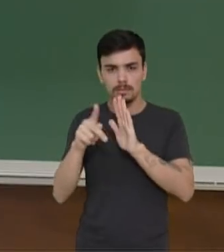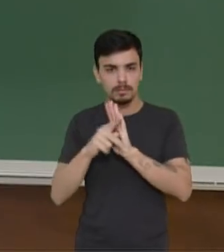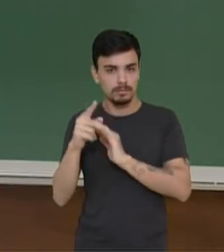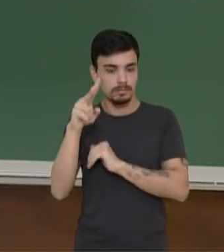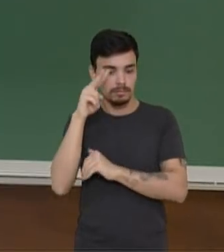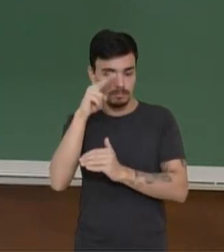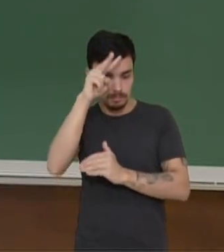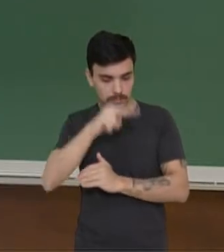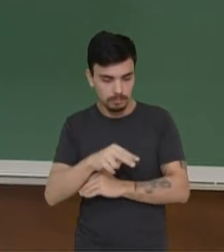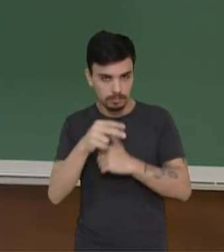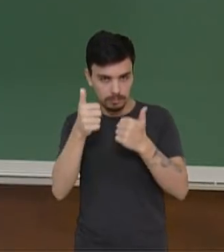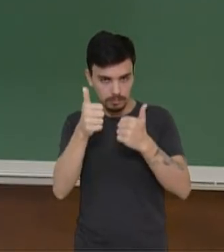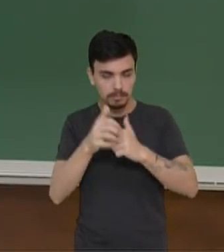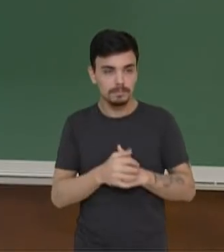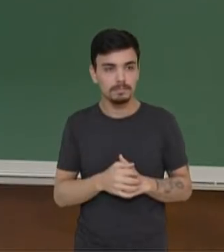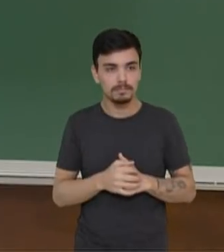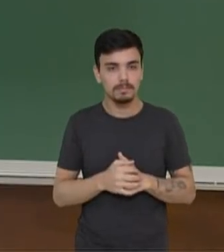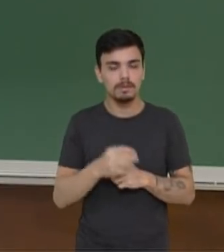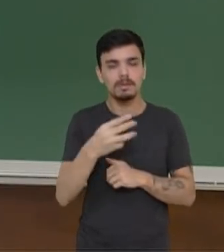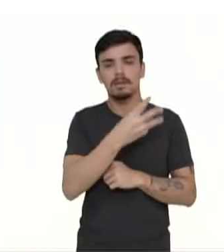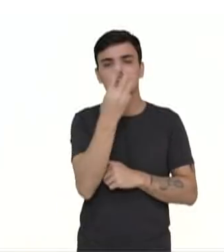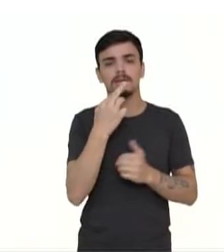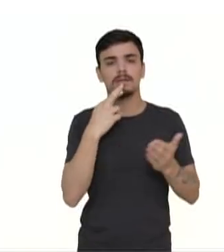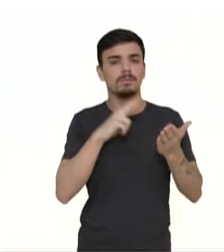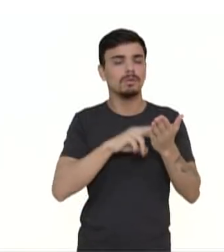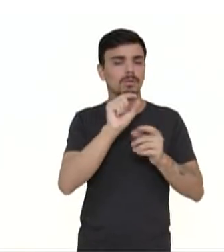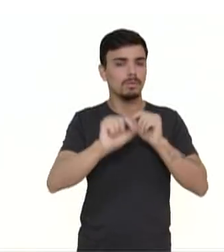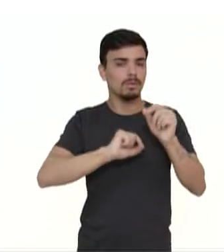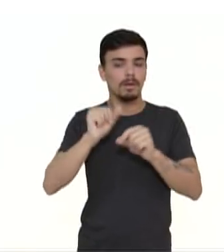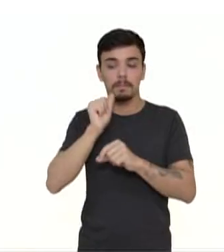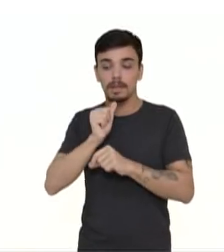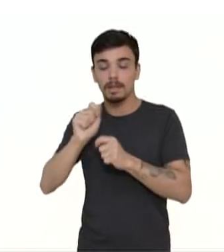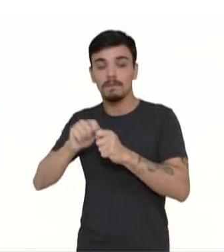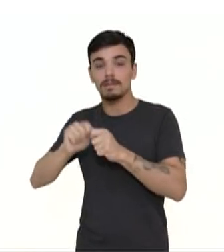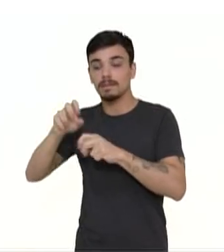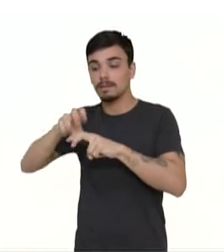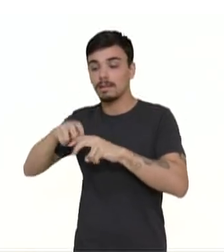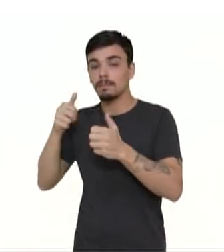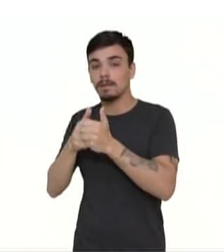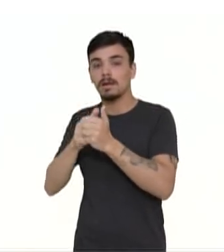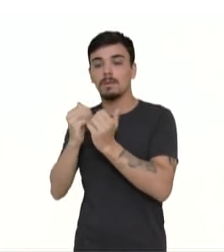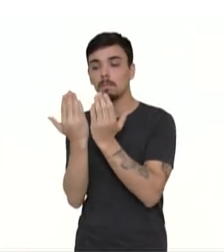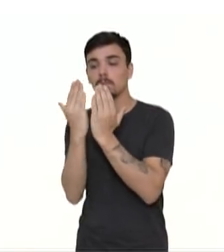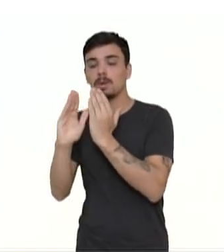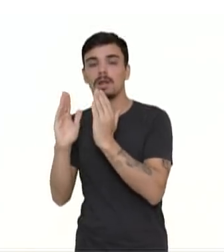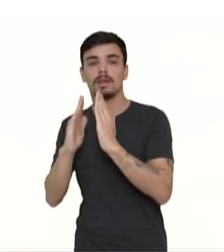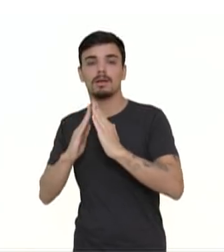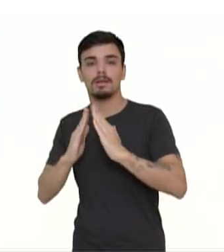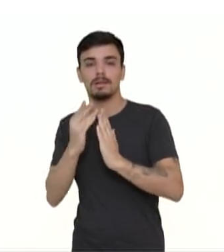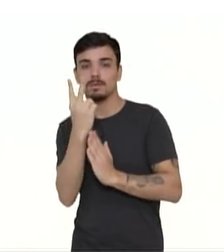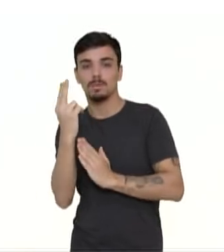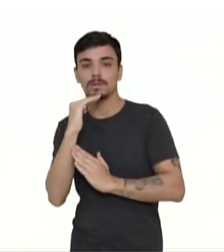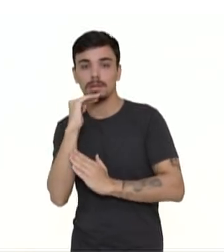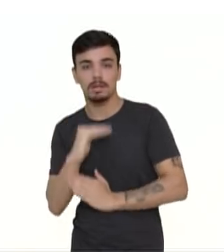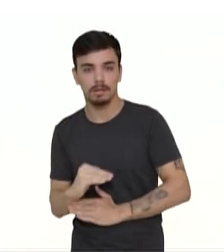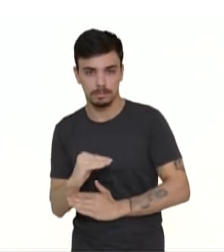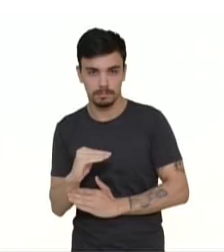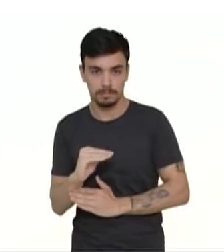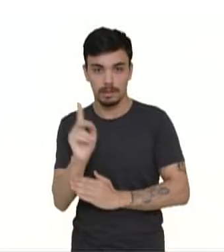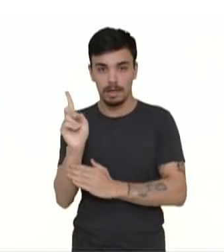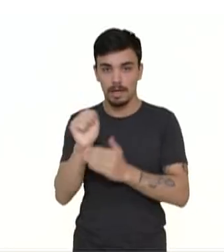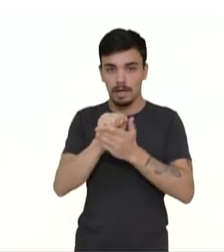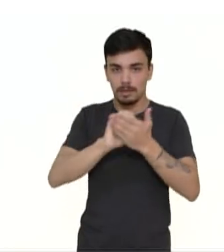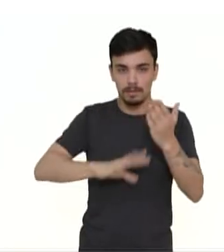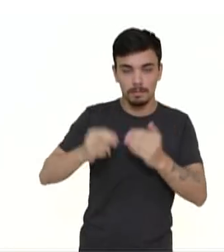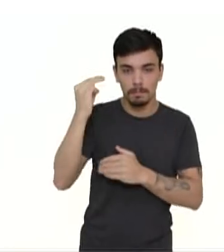Parabéns. No 3 agora, vocês vão responder o que a menina fazia sentada na porta de casa às 2 horas da tarde. Então, esse é um